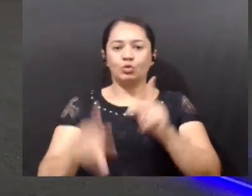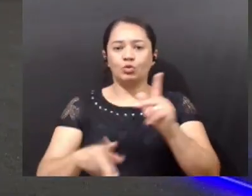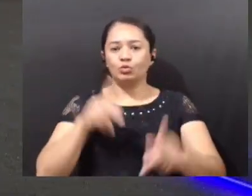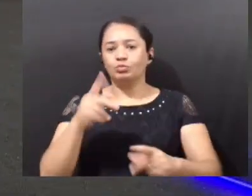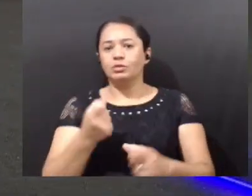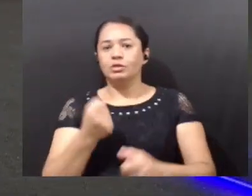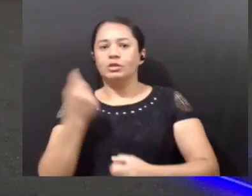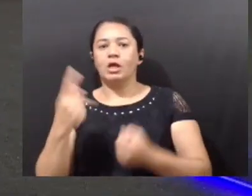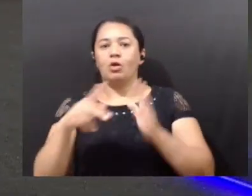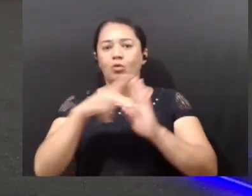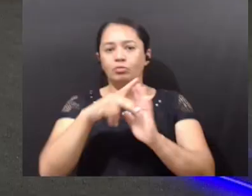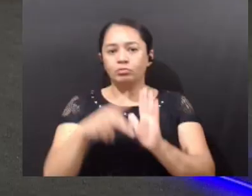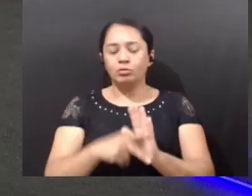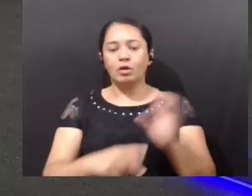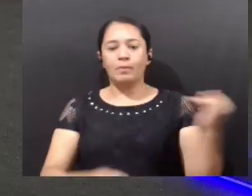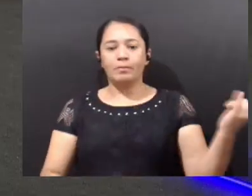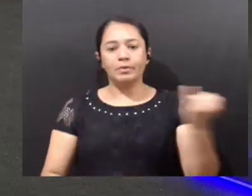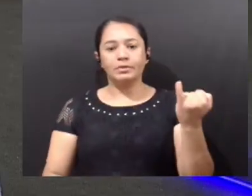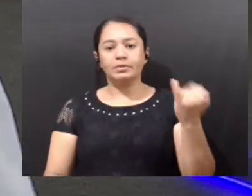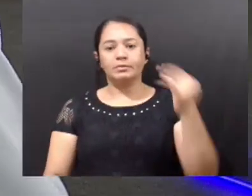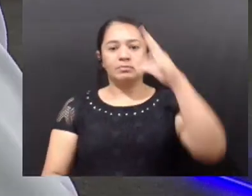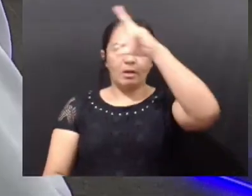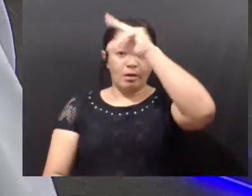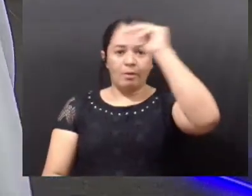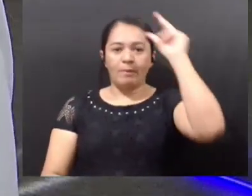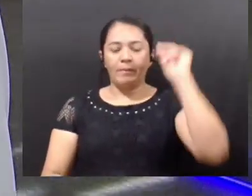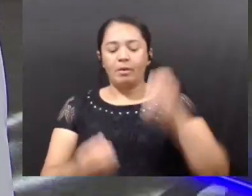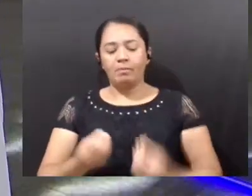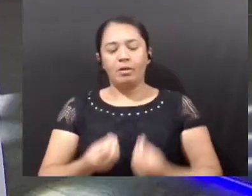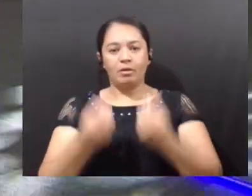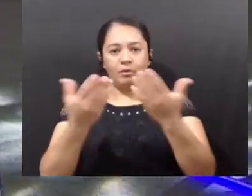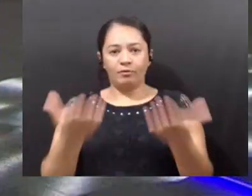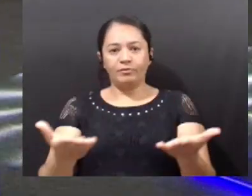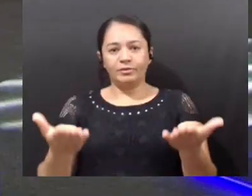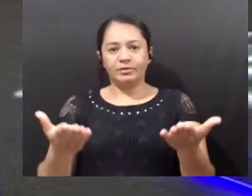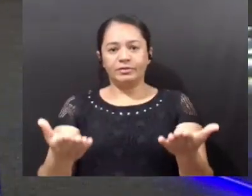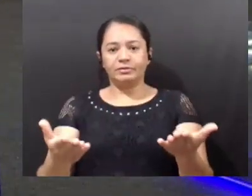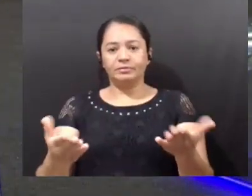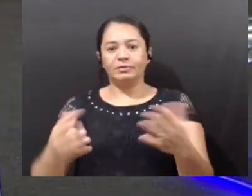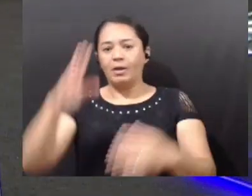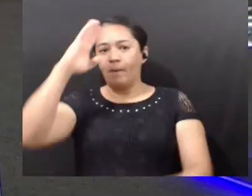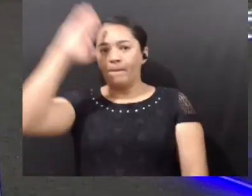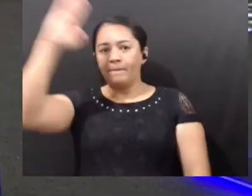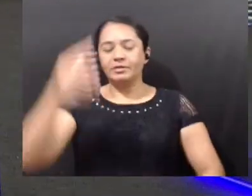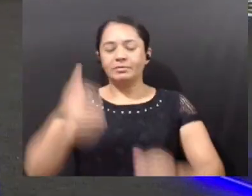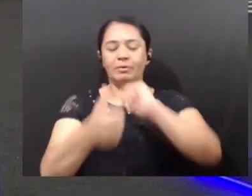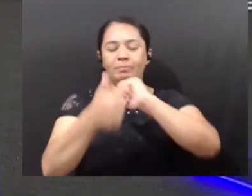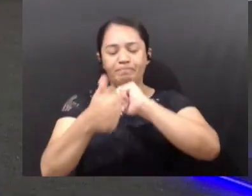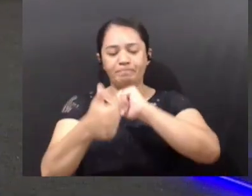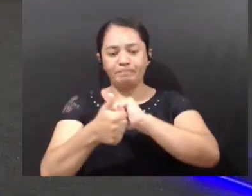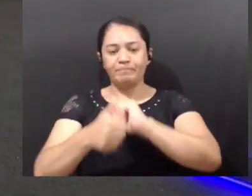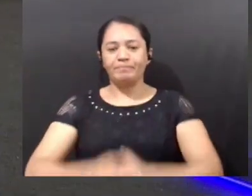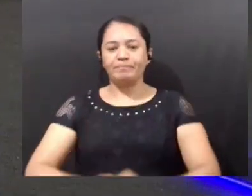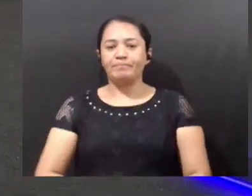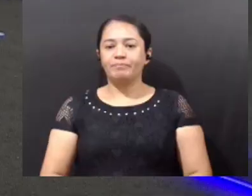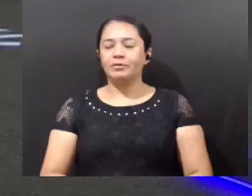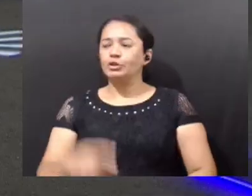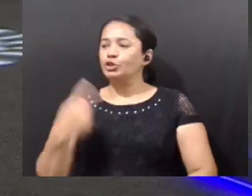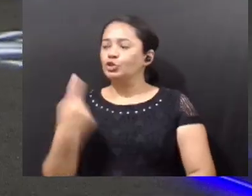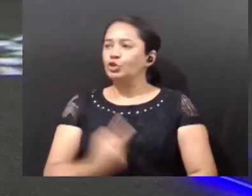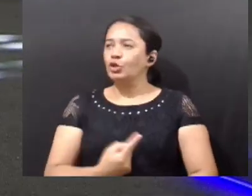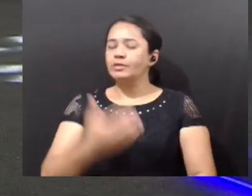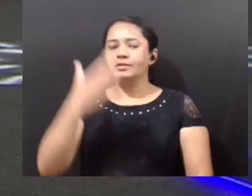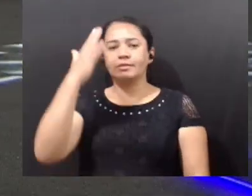importantes que a Prefeitura tem aí para oferecer, e o principal é essa qualificação. Quando a gente pensa em criar